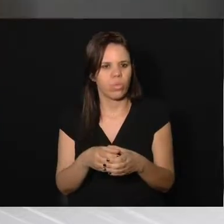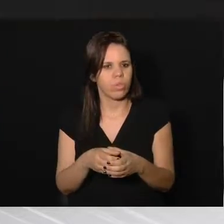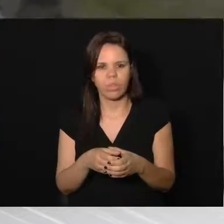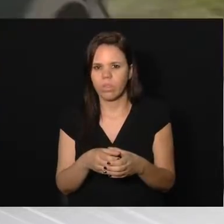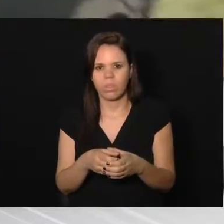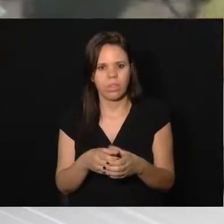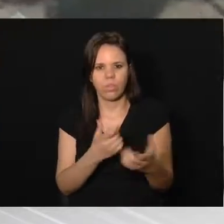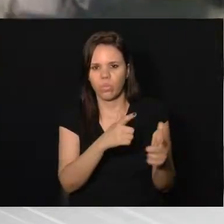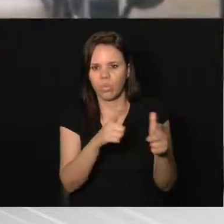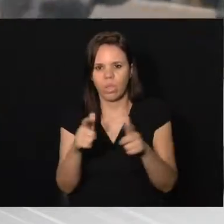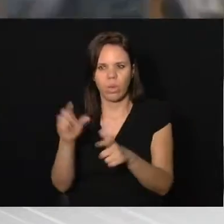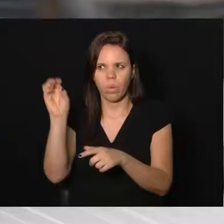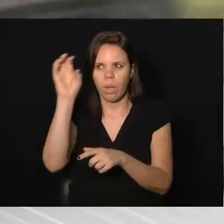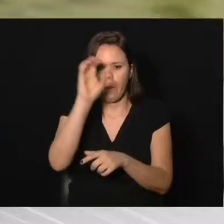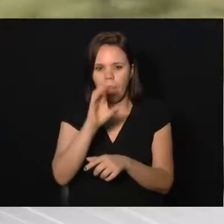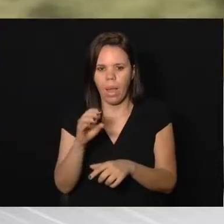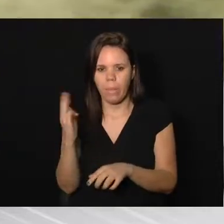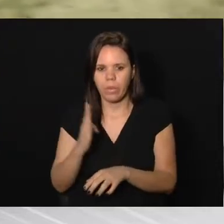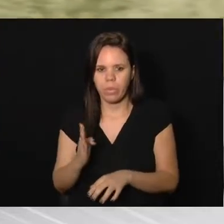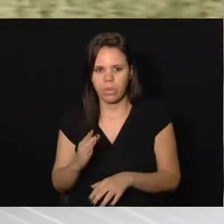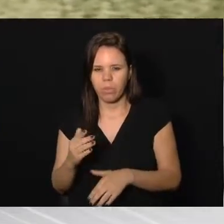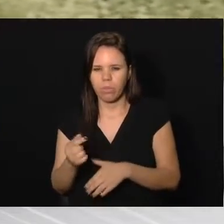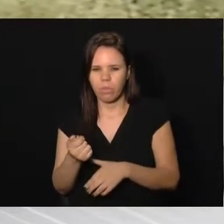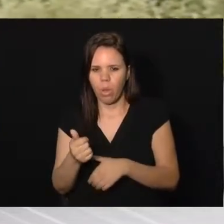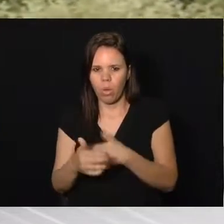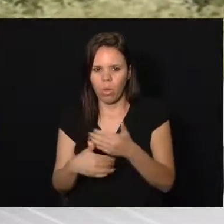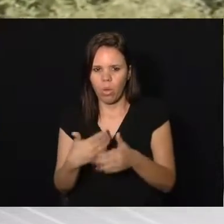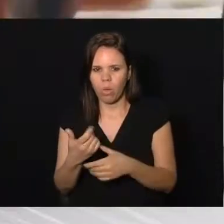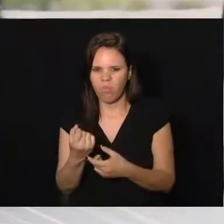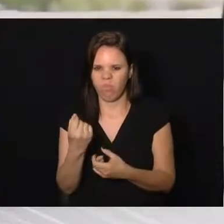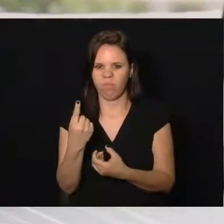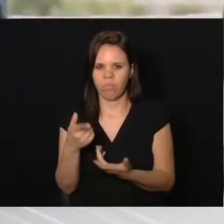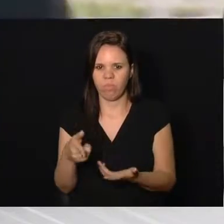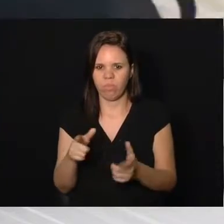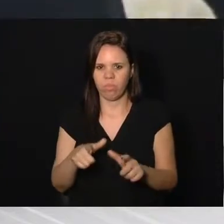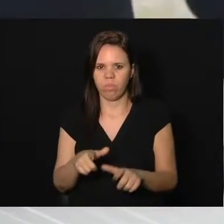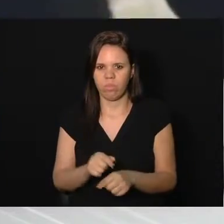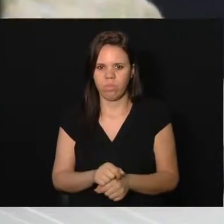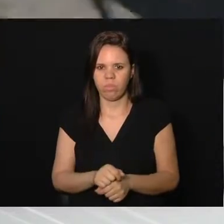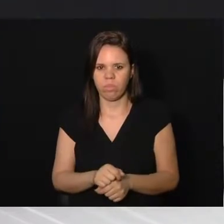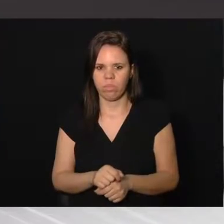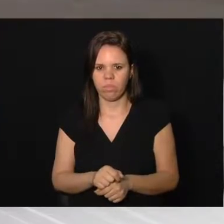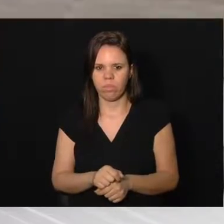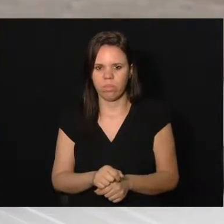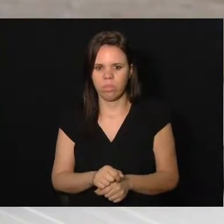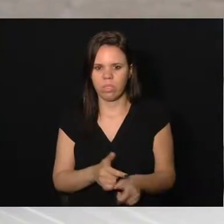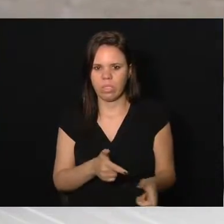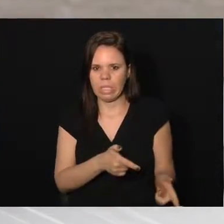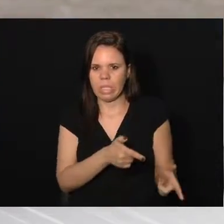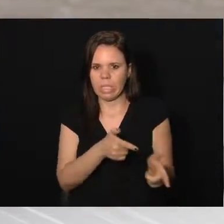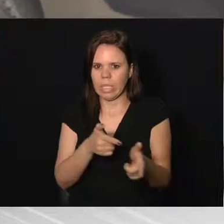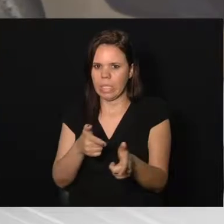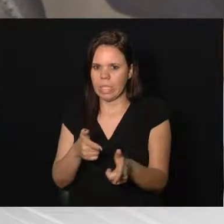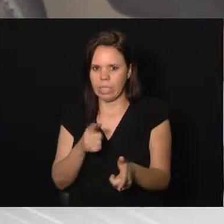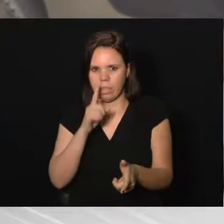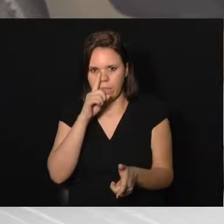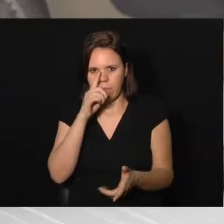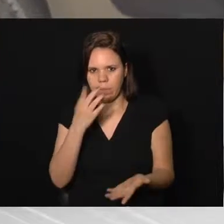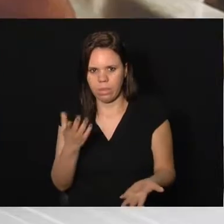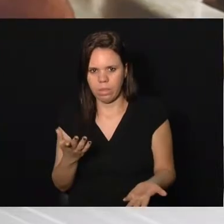mais em qualquer mapa. Aos poucos, percebem algo estranho na região e que estão sendo atacados. Não